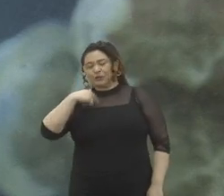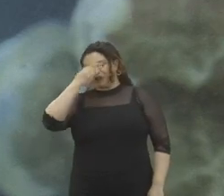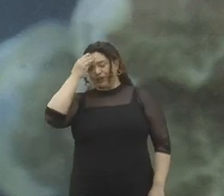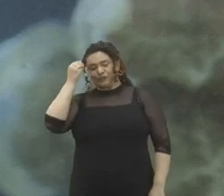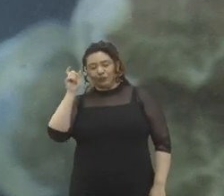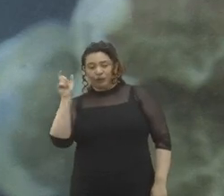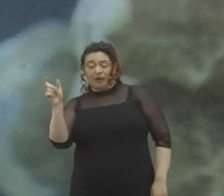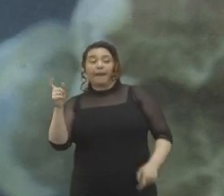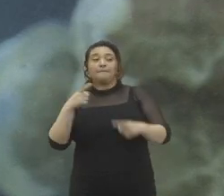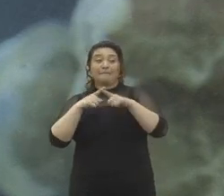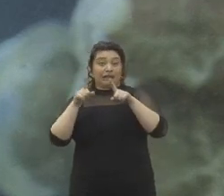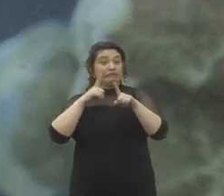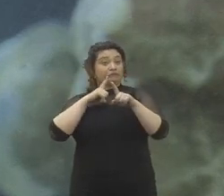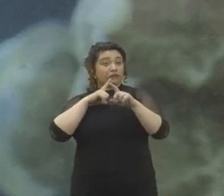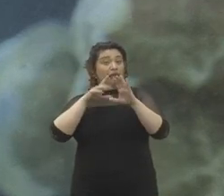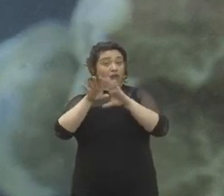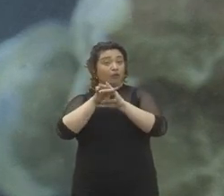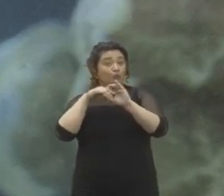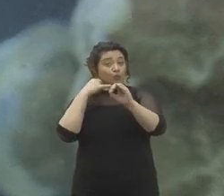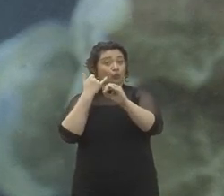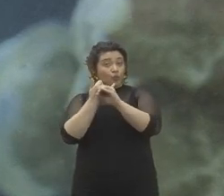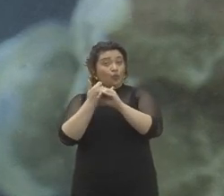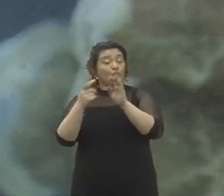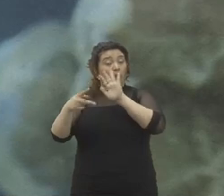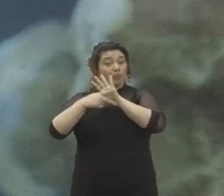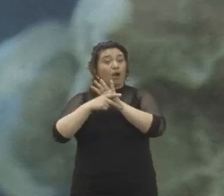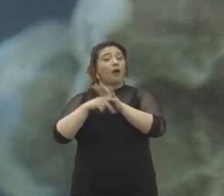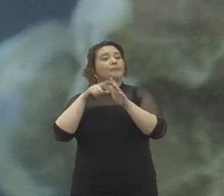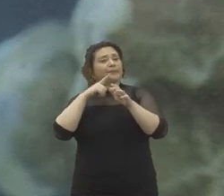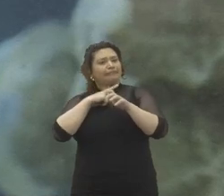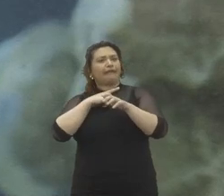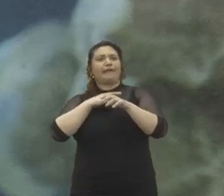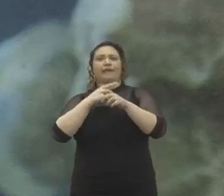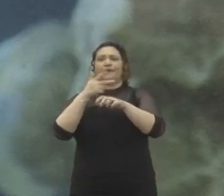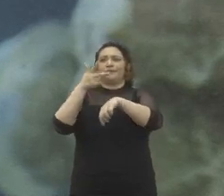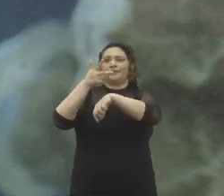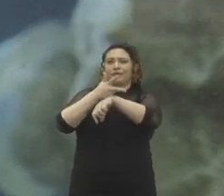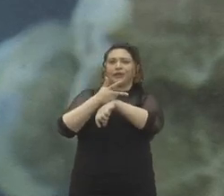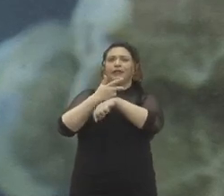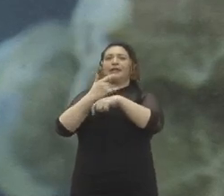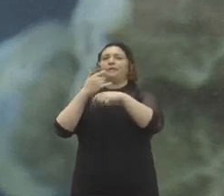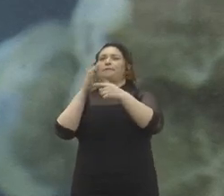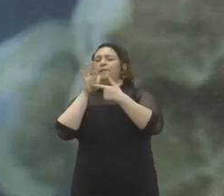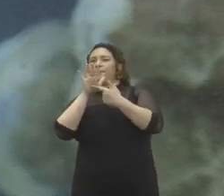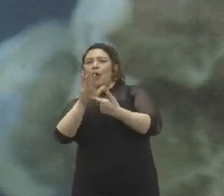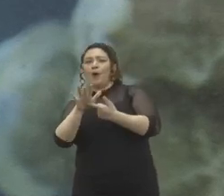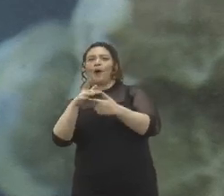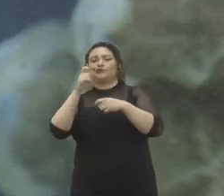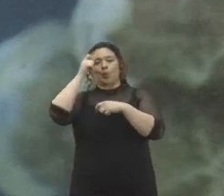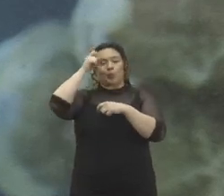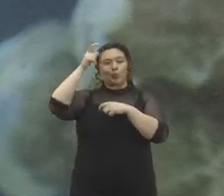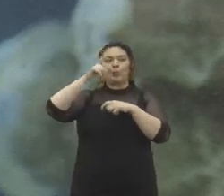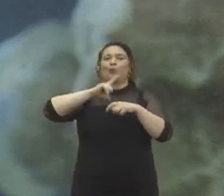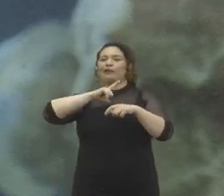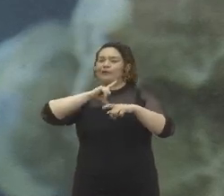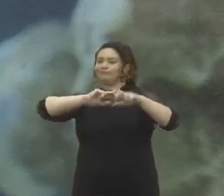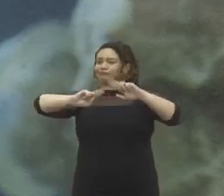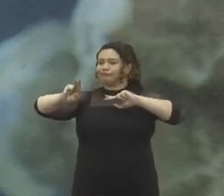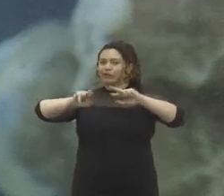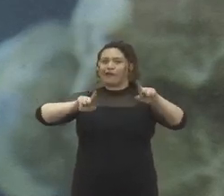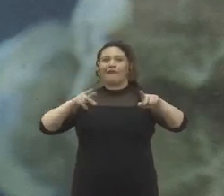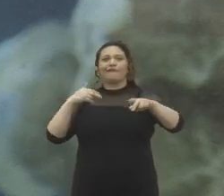tem um canal de YouTube ele faz faz publicações lá de costumes ele sai para eh